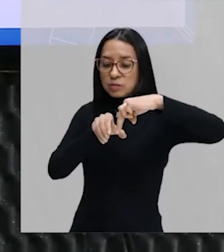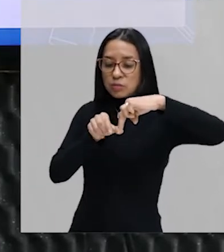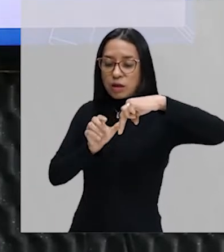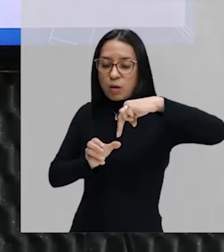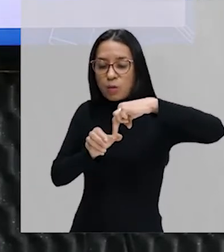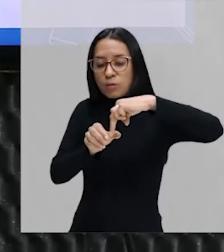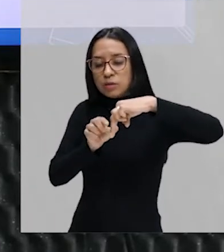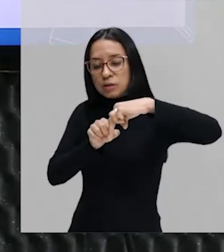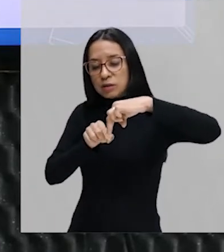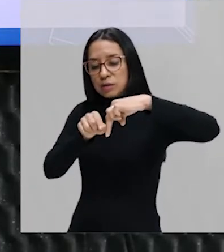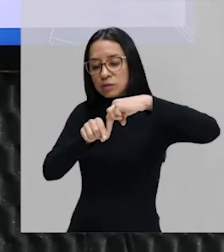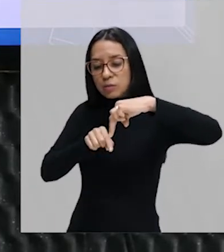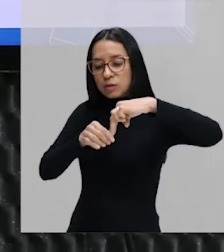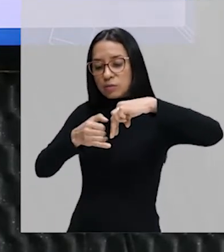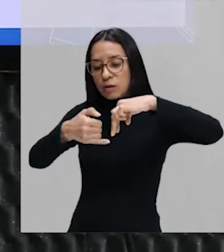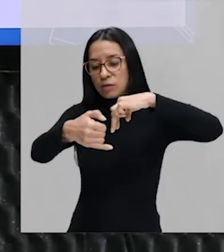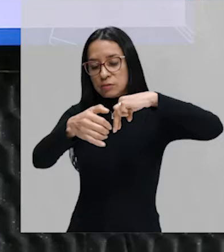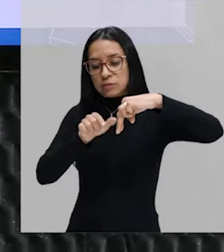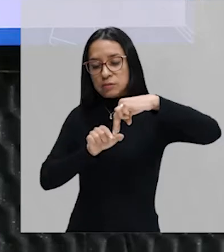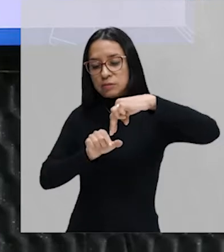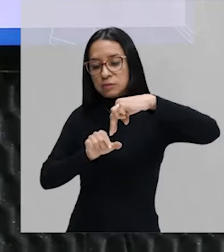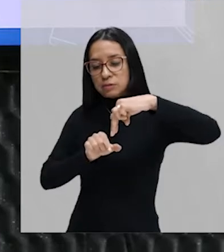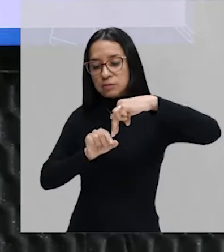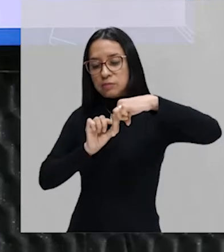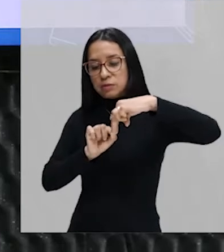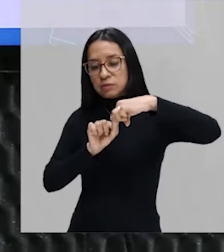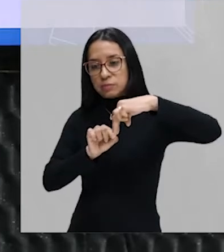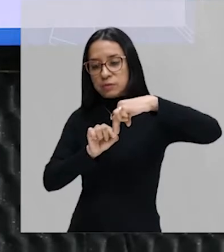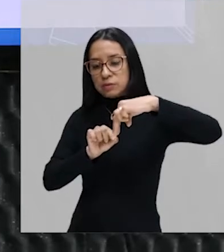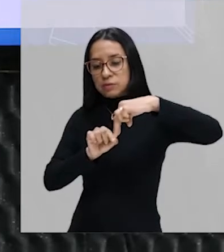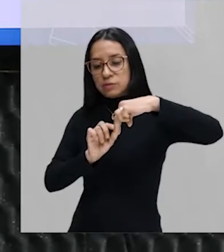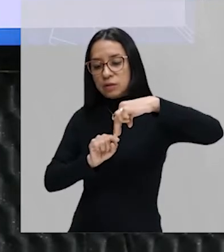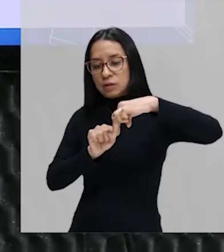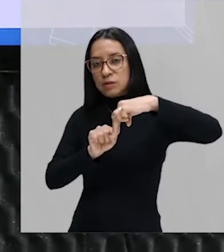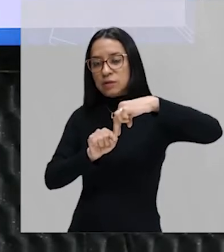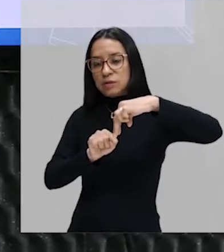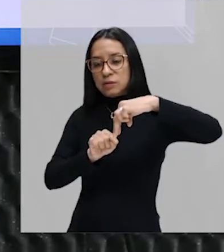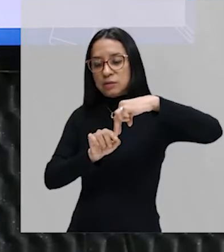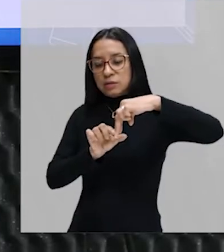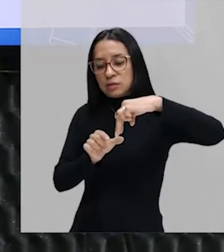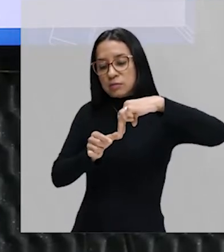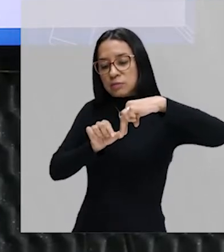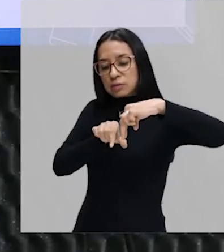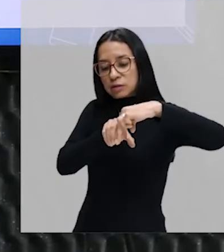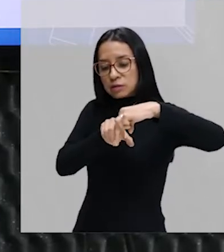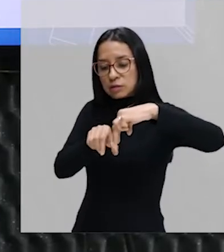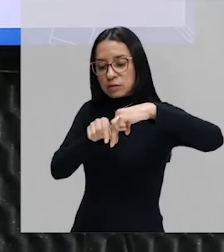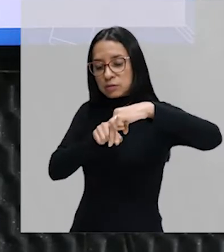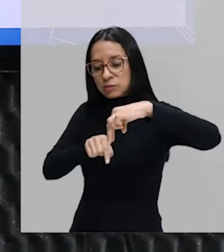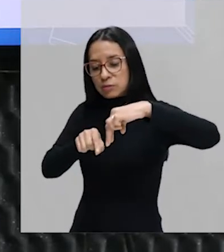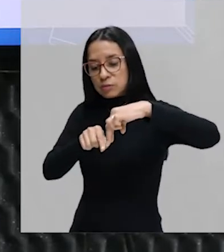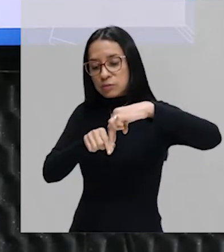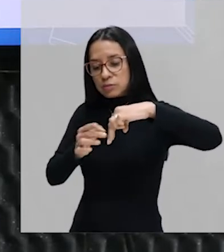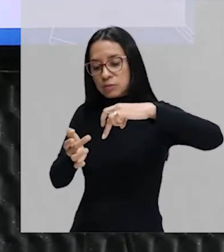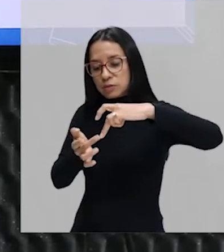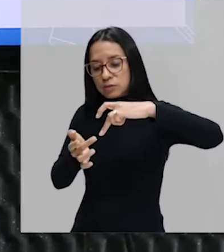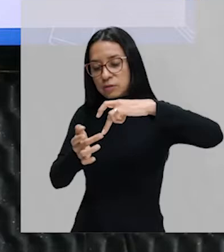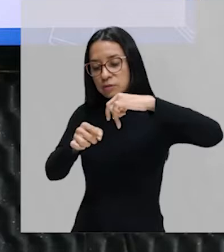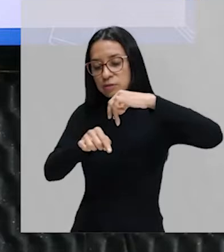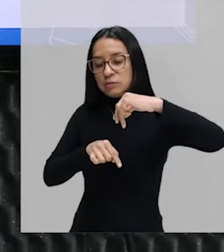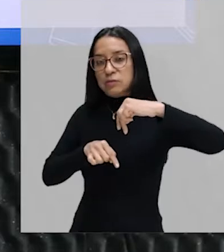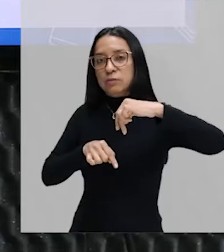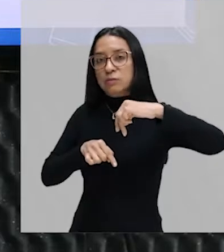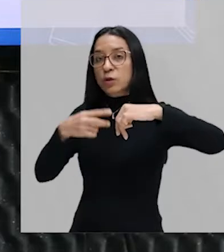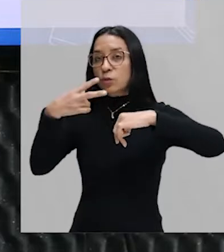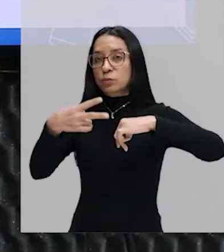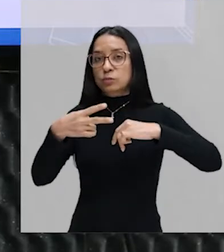a linha, a cadeira faz parte do atleta ali. Então, se essa cadeira estiver tocando a linha, o arremesso valerá apenas 2